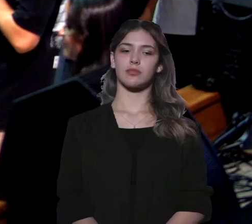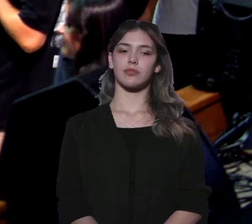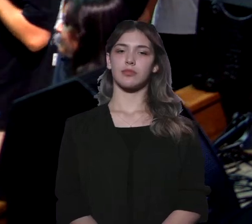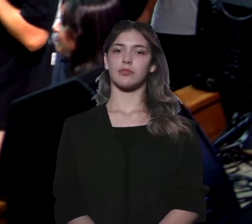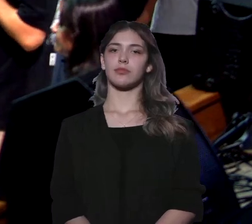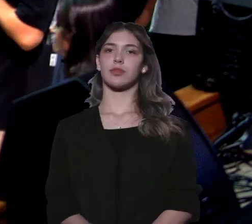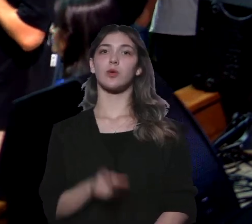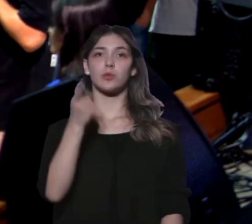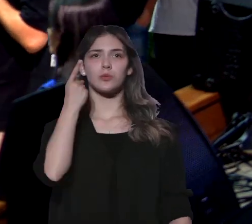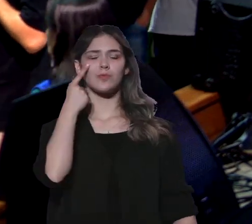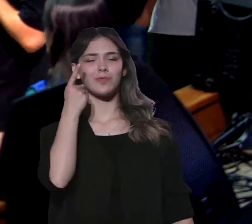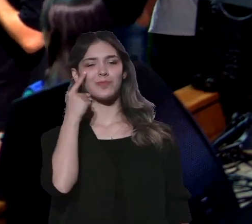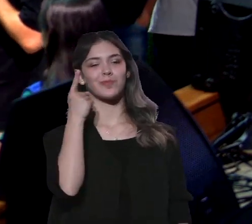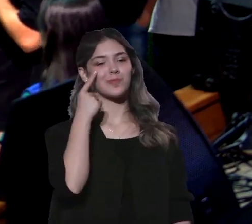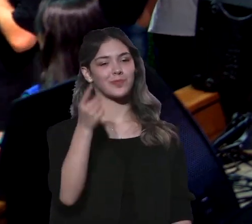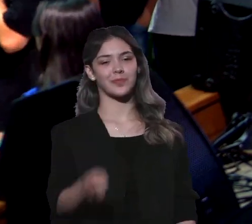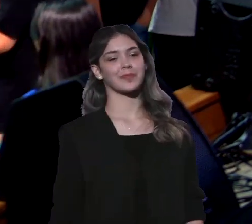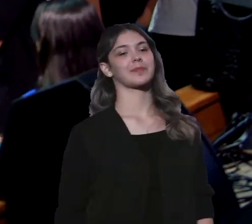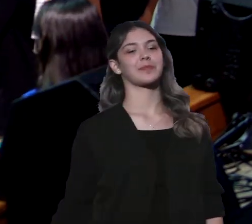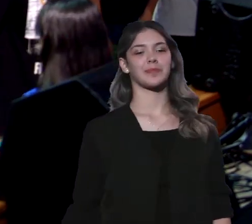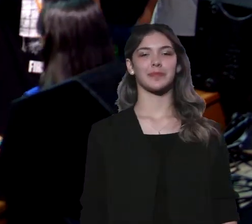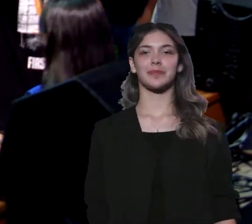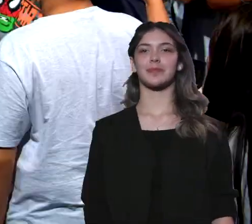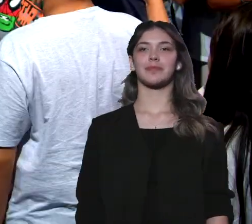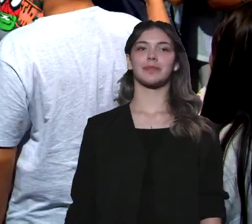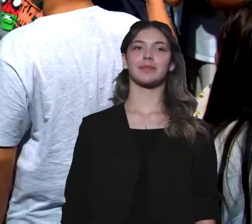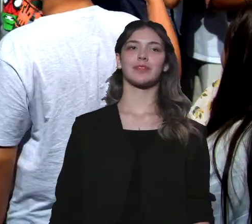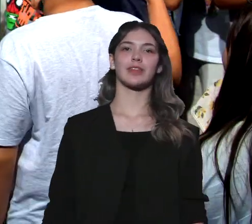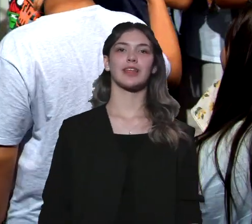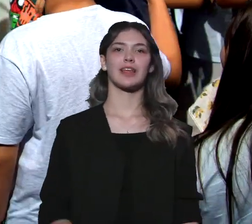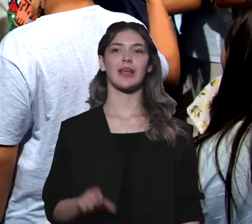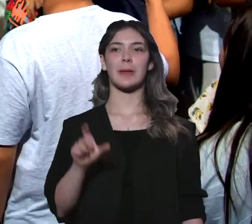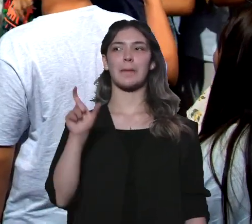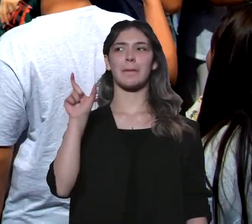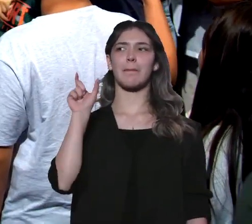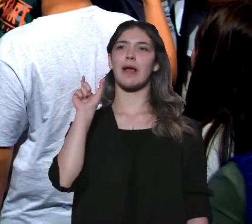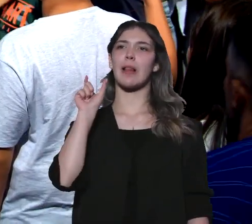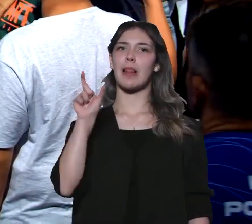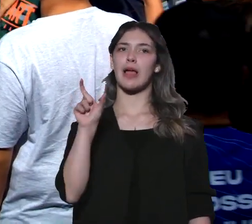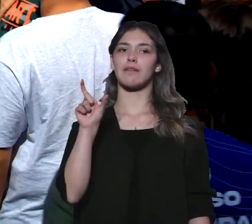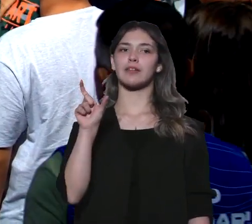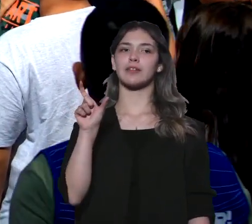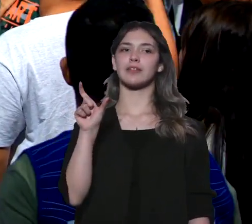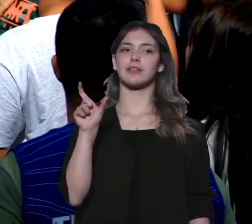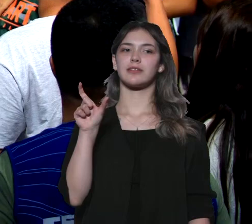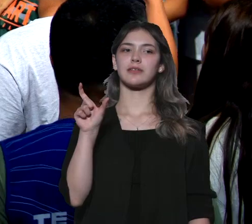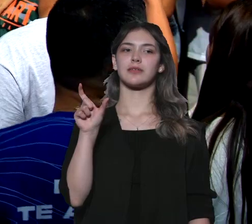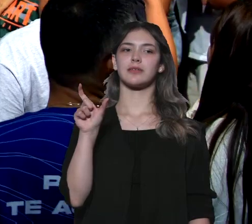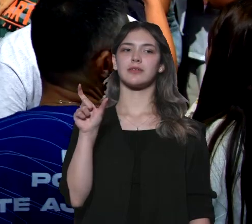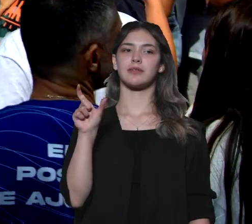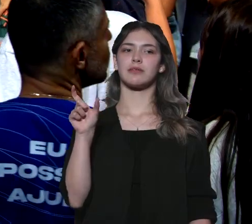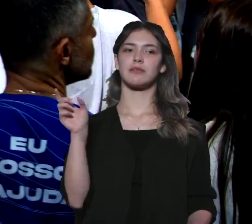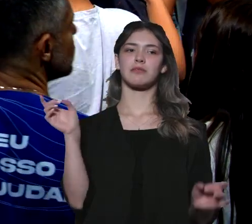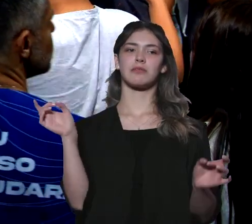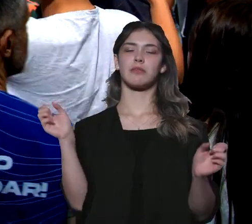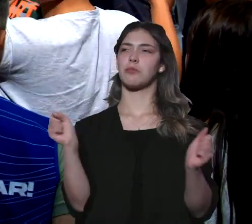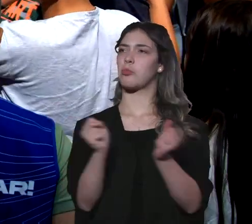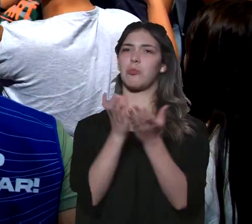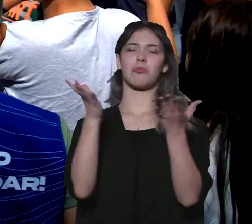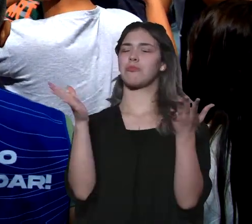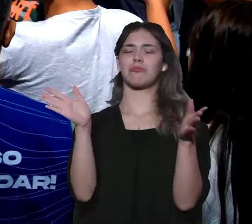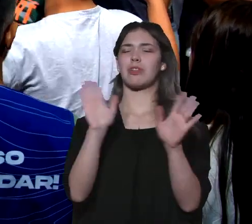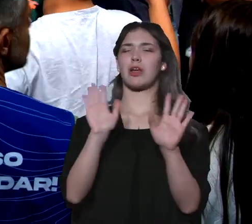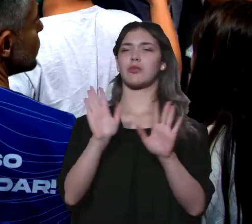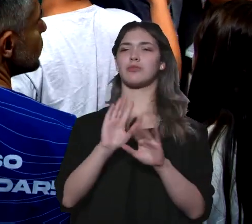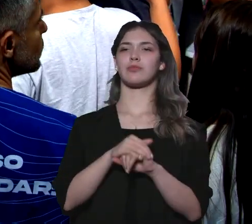presta atenção no que eu vou dizer. Essas palavras não são mágicas. Tua vida não vai mudar